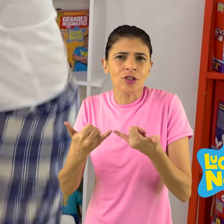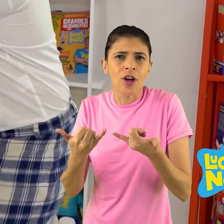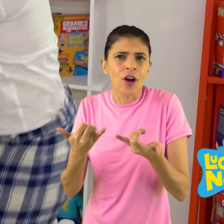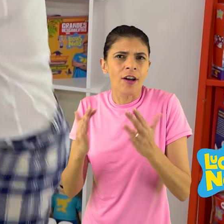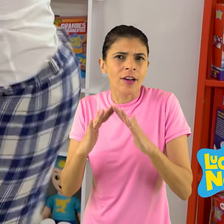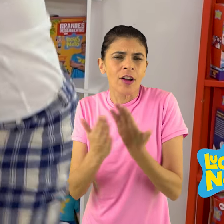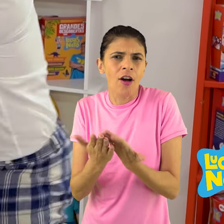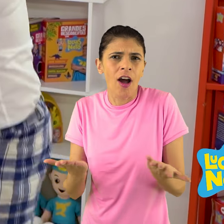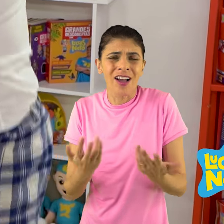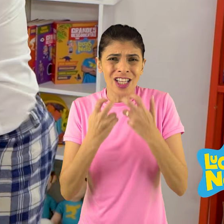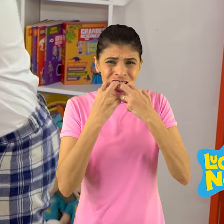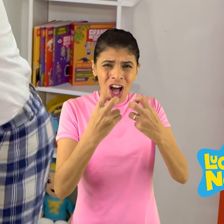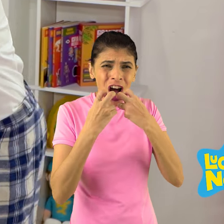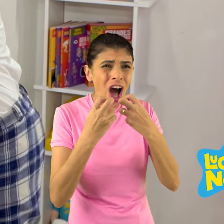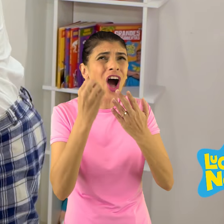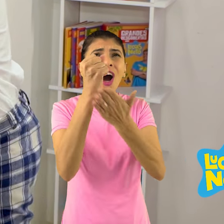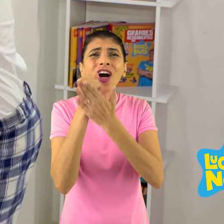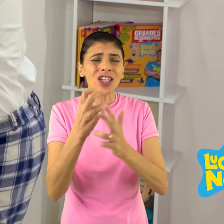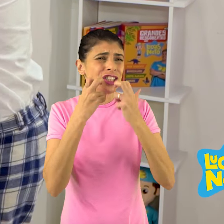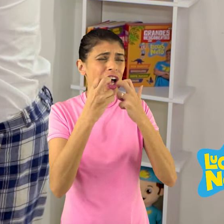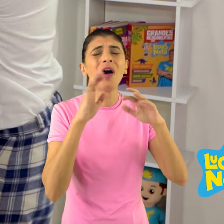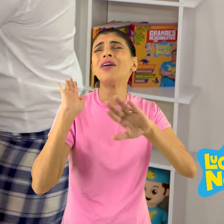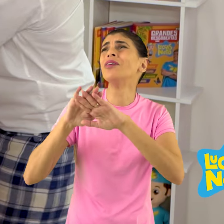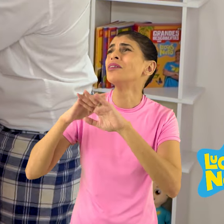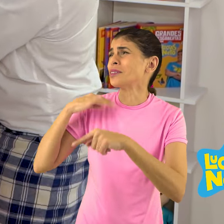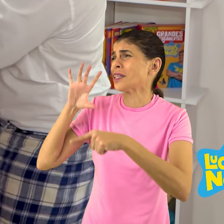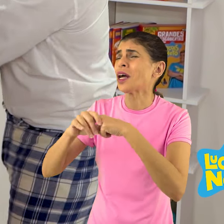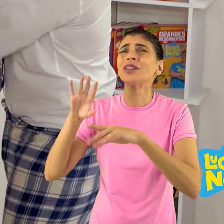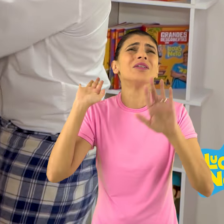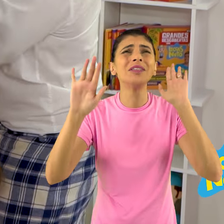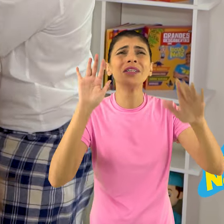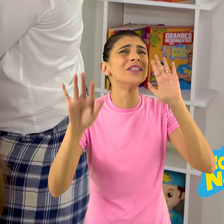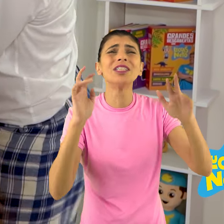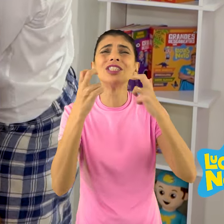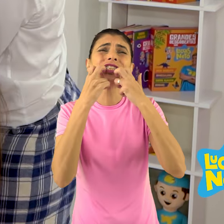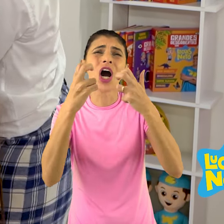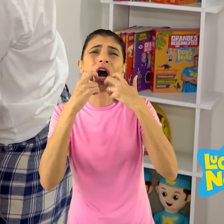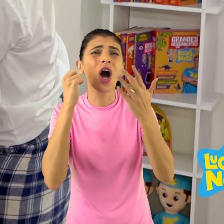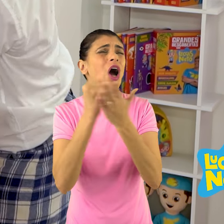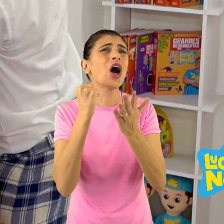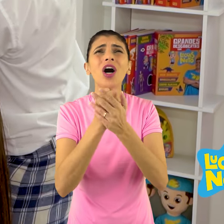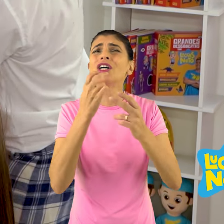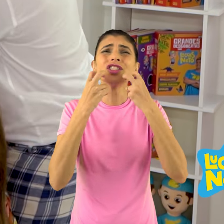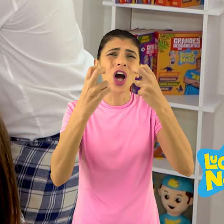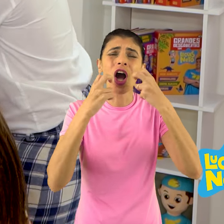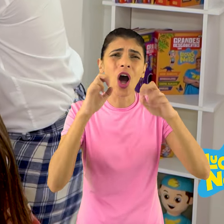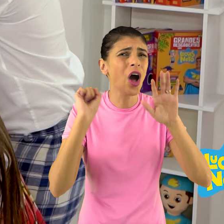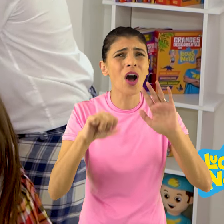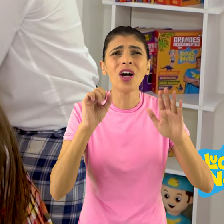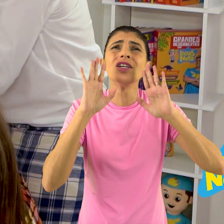Socorro! Ai, socorro! Socorro! A gente tá trancado! Socorro! Tirem a gente daqui!